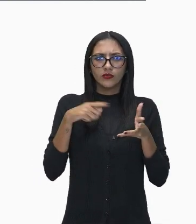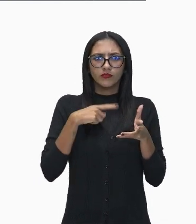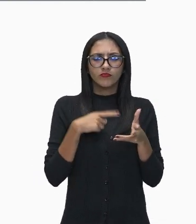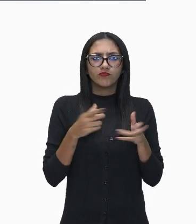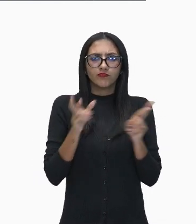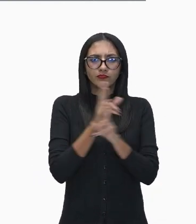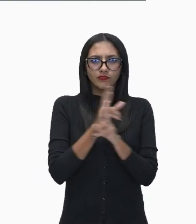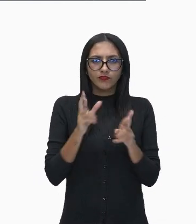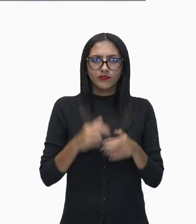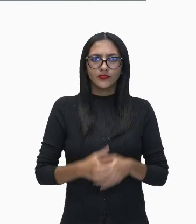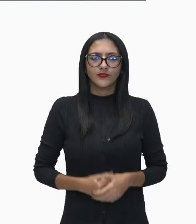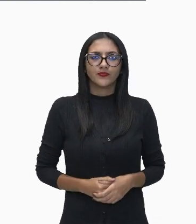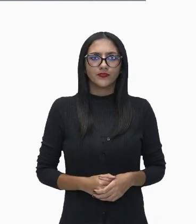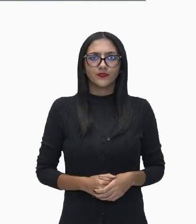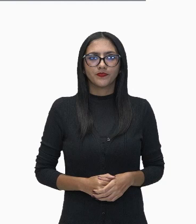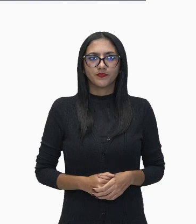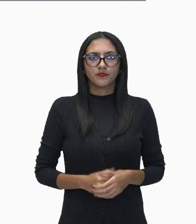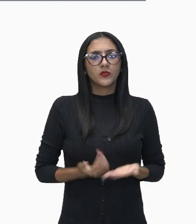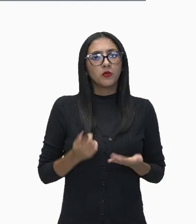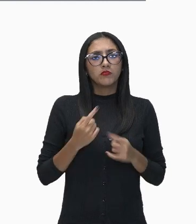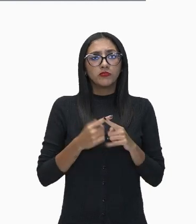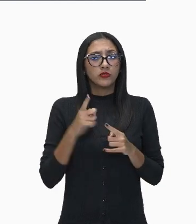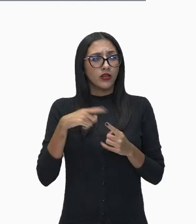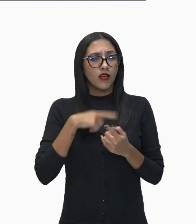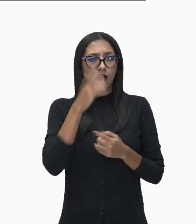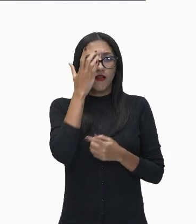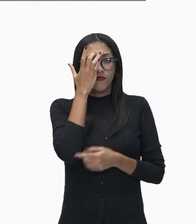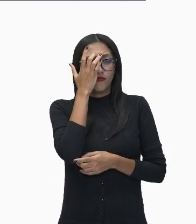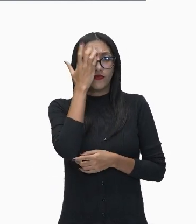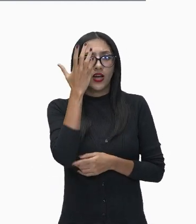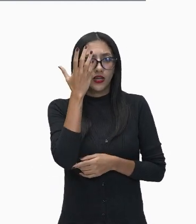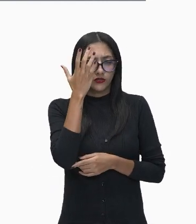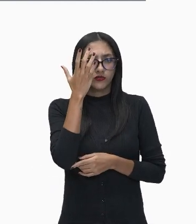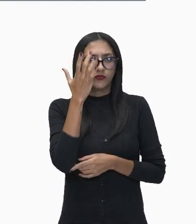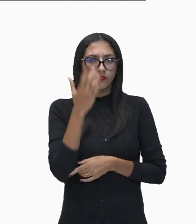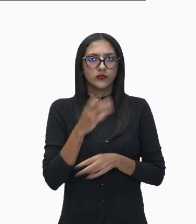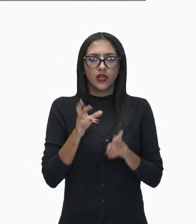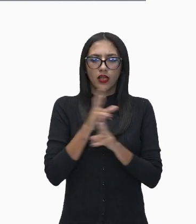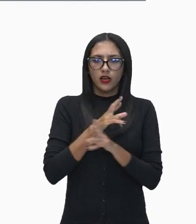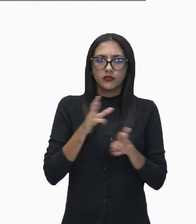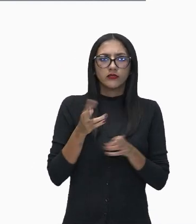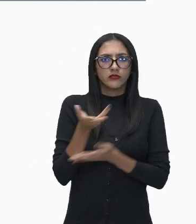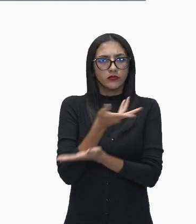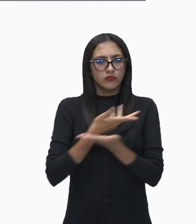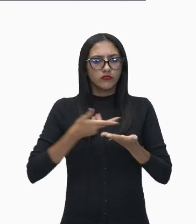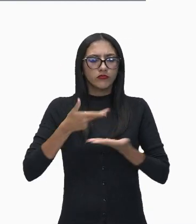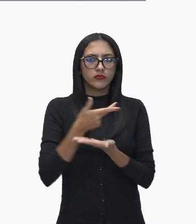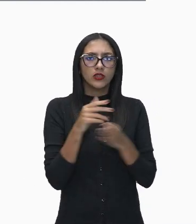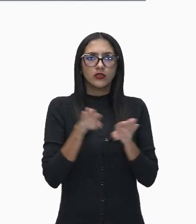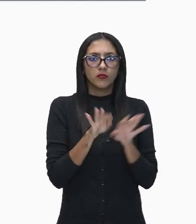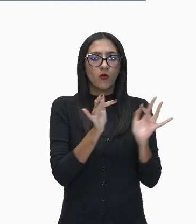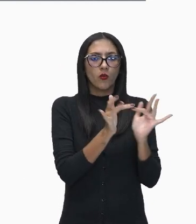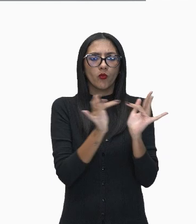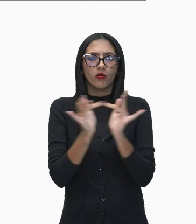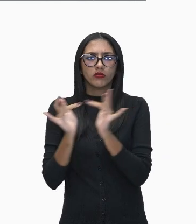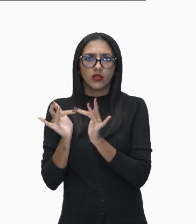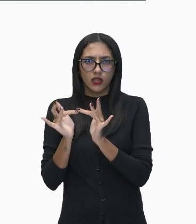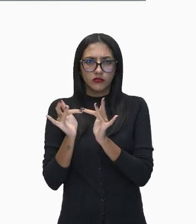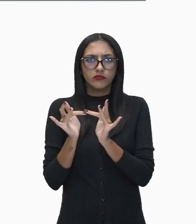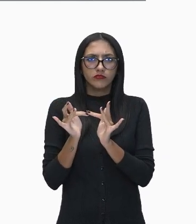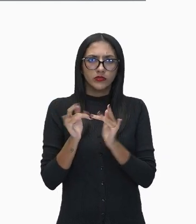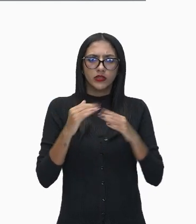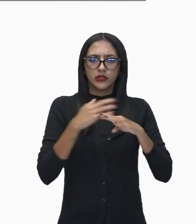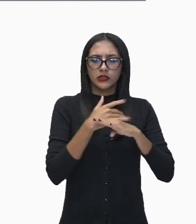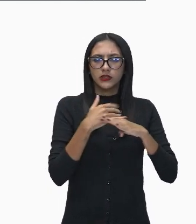urbanas? Pelo fato de facilitar a mobilidade e a interação entre as cidades. E